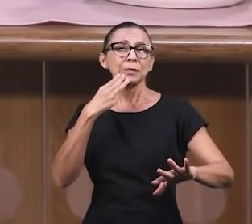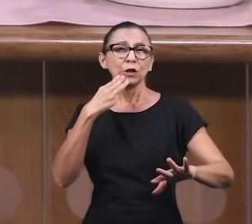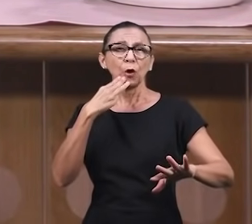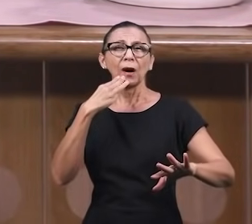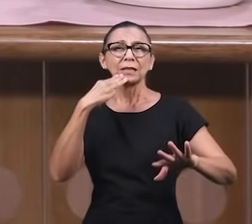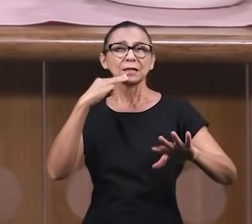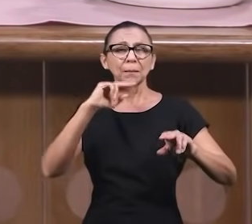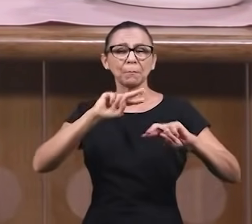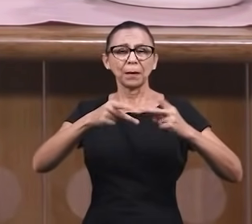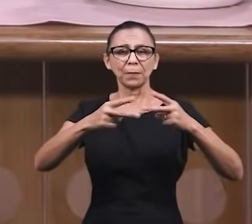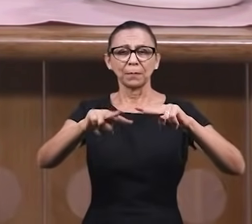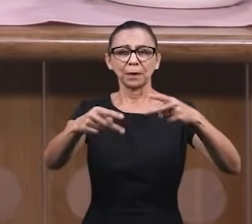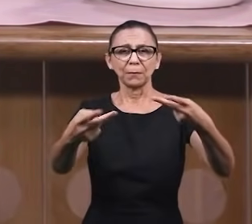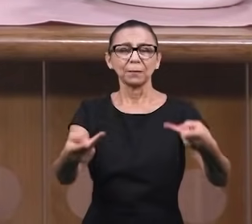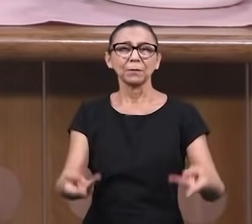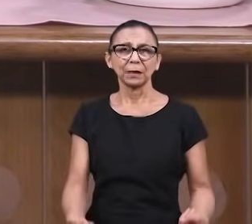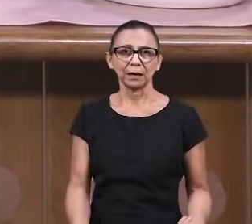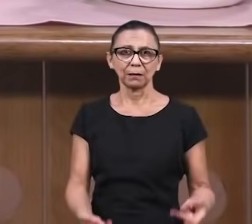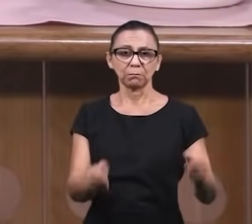asiáticos em que a causa-morte